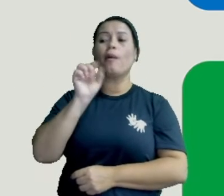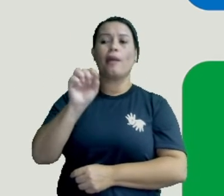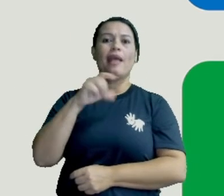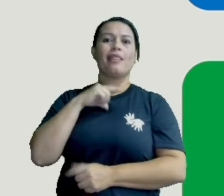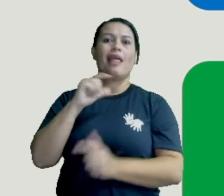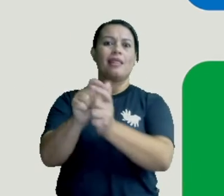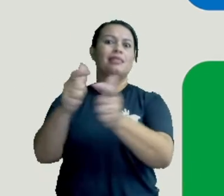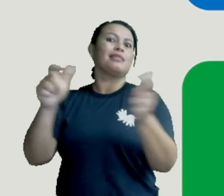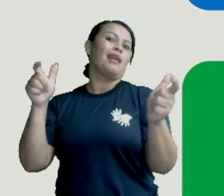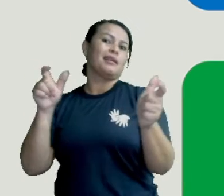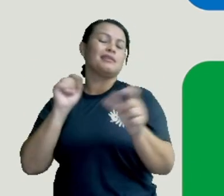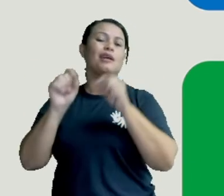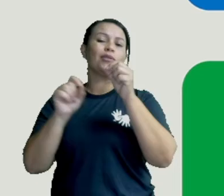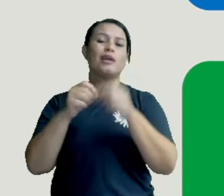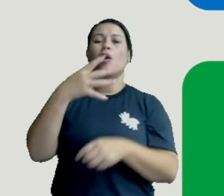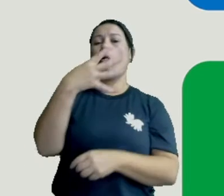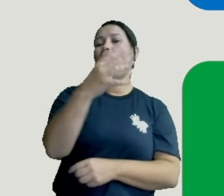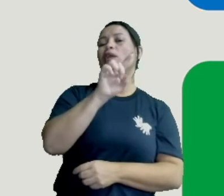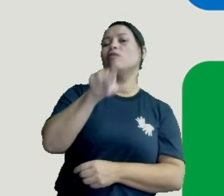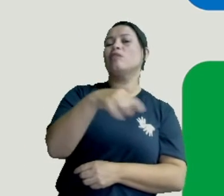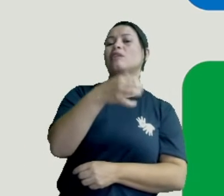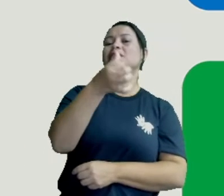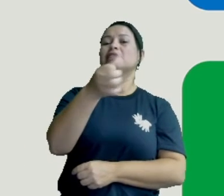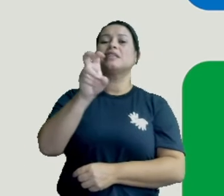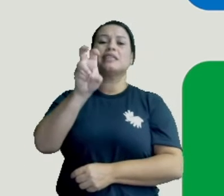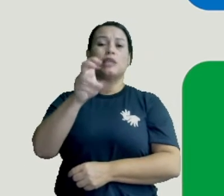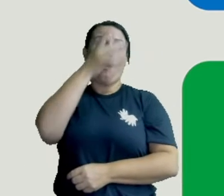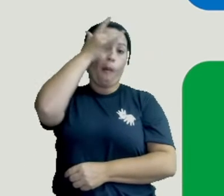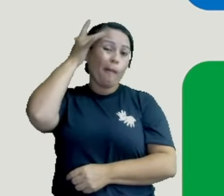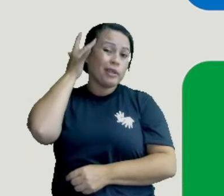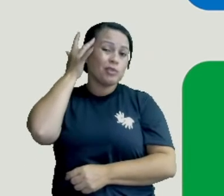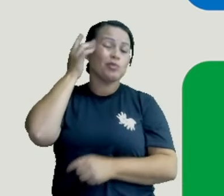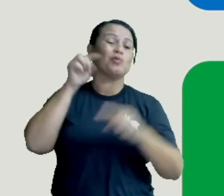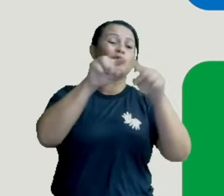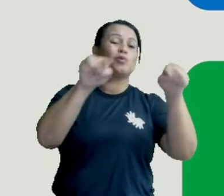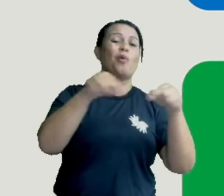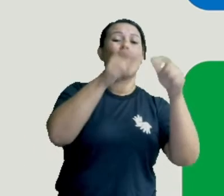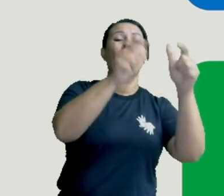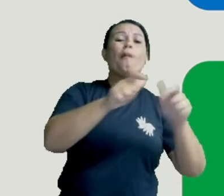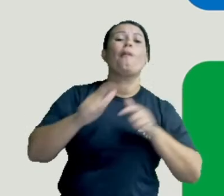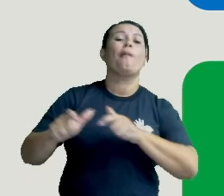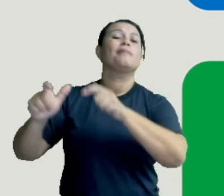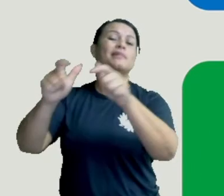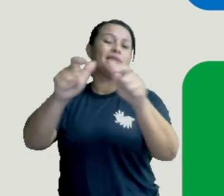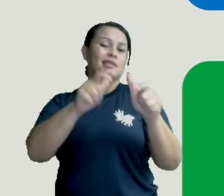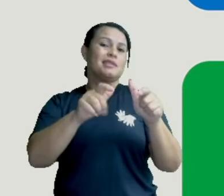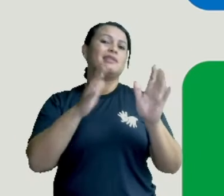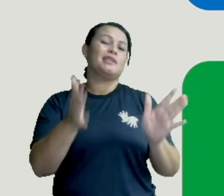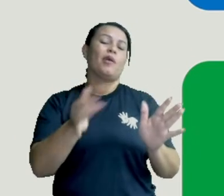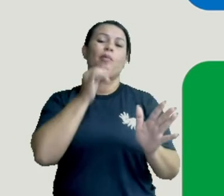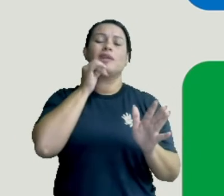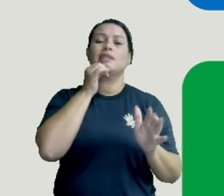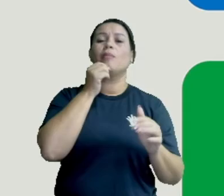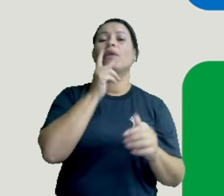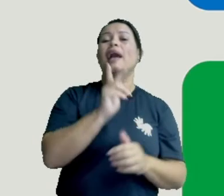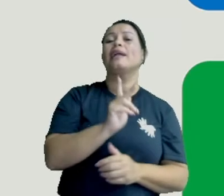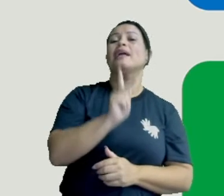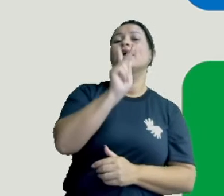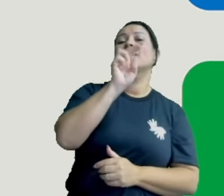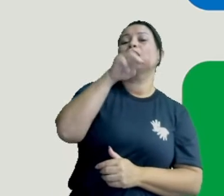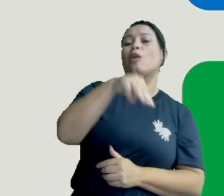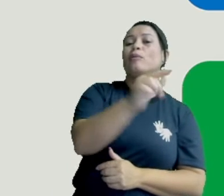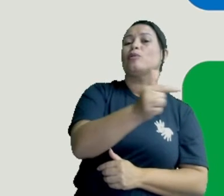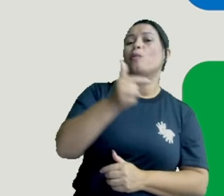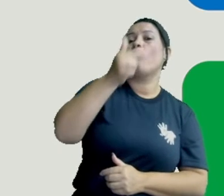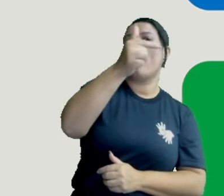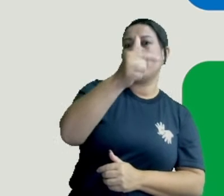densidade demográfica é de 4,65 habitantes por quilômetro quadrado, o que implicaria dizer que em cada quilômetro quadrado de área na